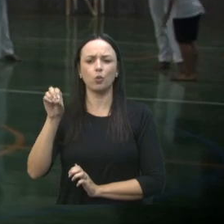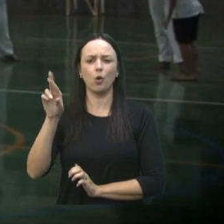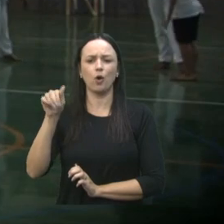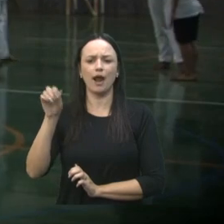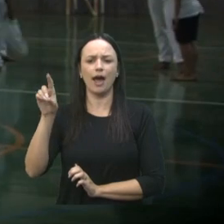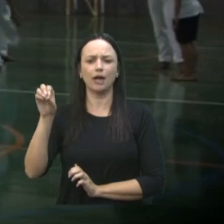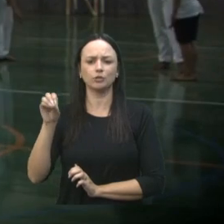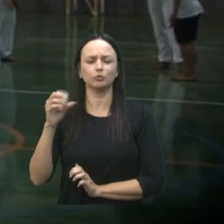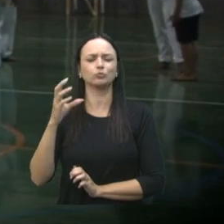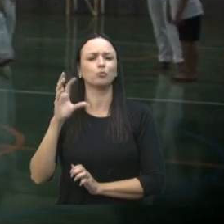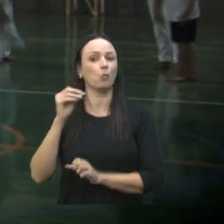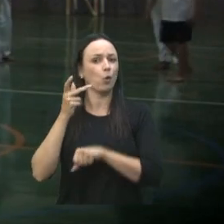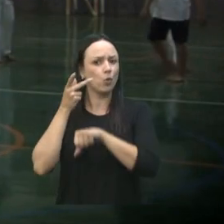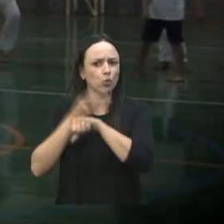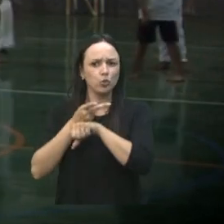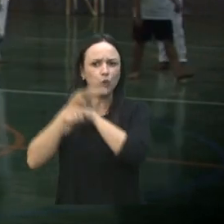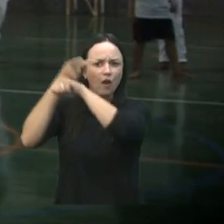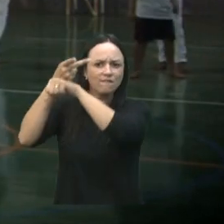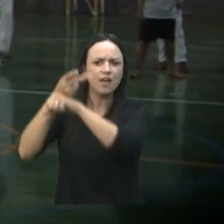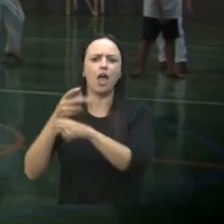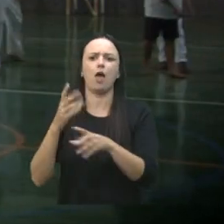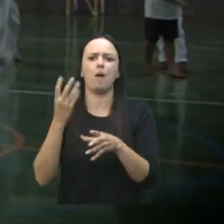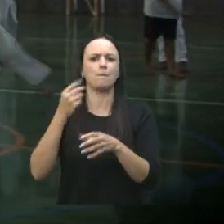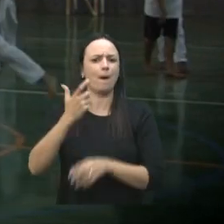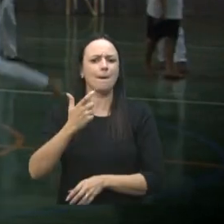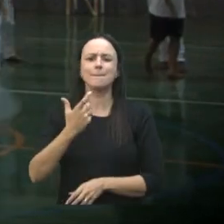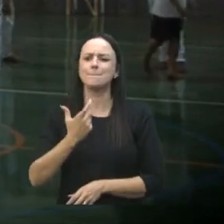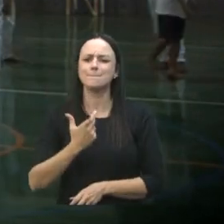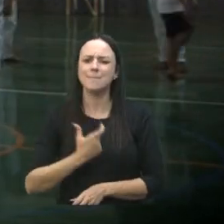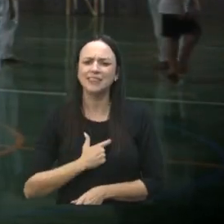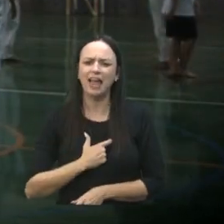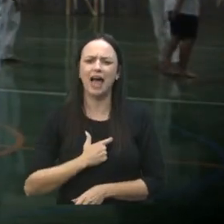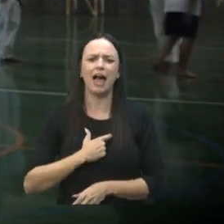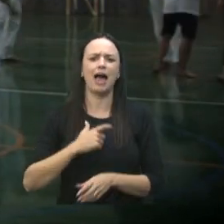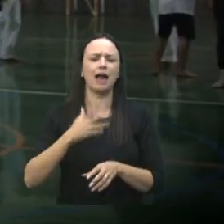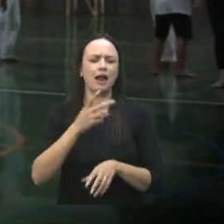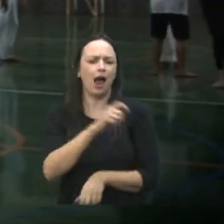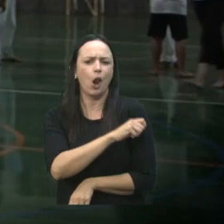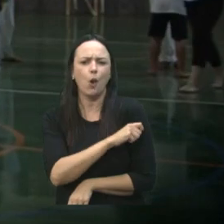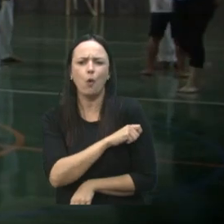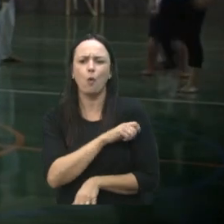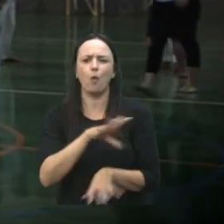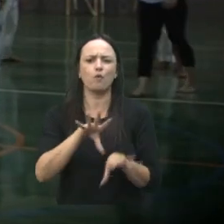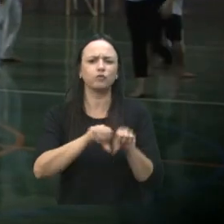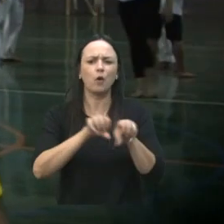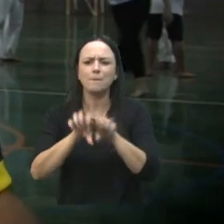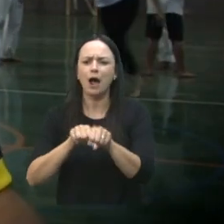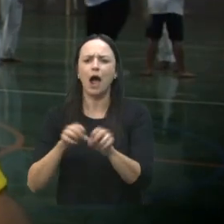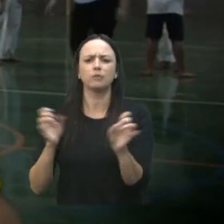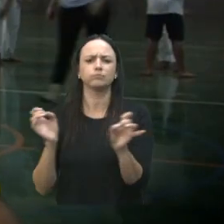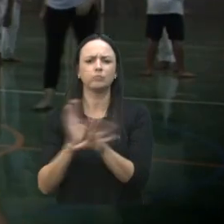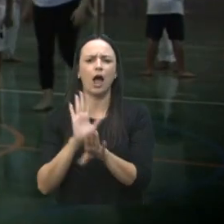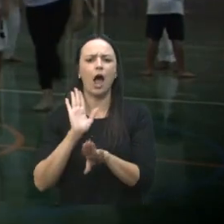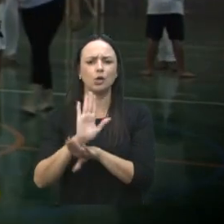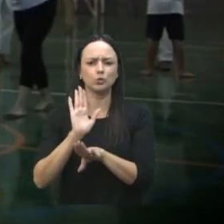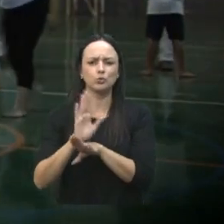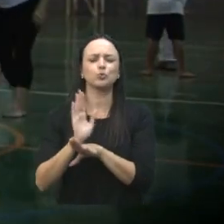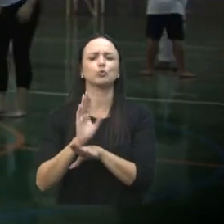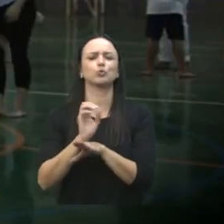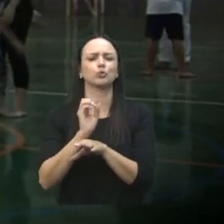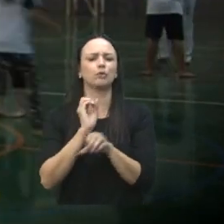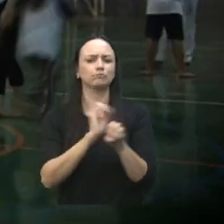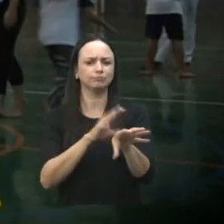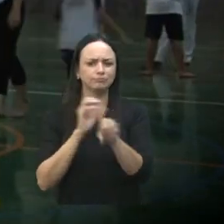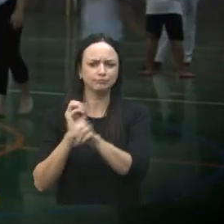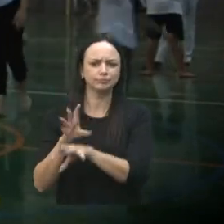Muitos troféus, muitas medalhas, muitos formados tenho, muitos alunos também que ajudam a gente a dar aula. Inclusive estão vendo aí o pessoal dando